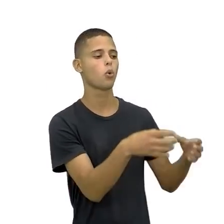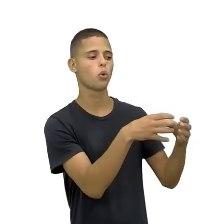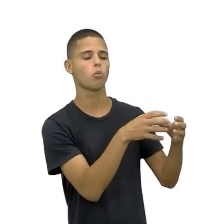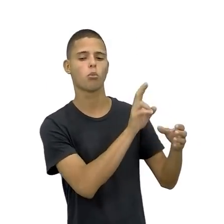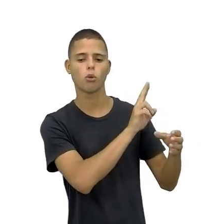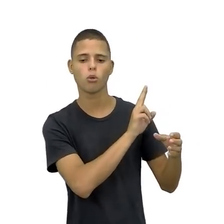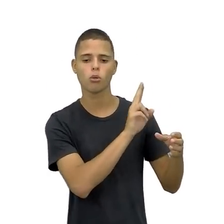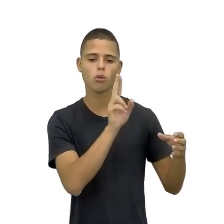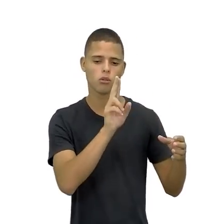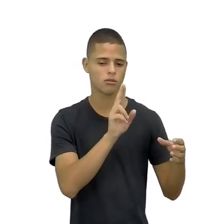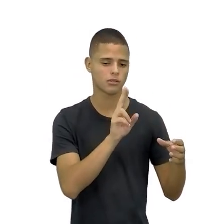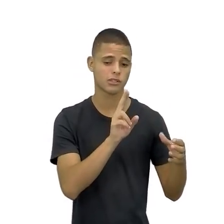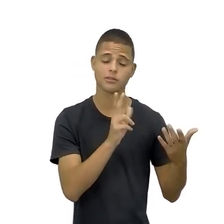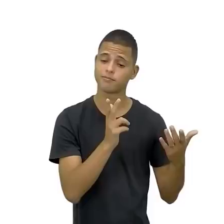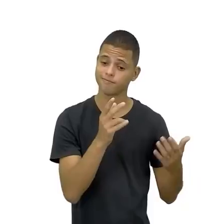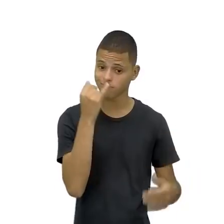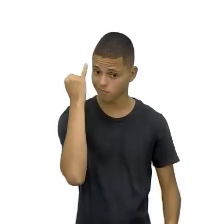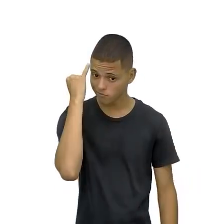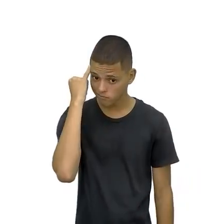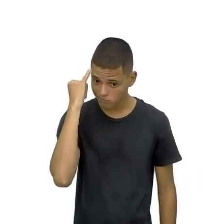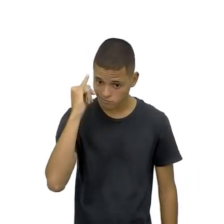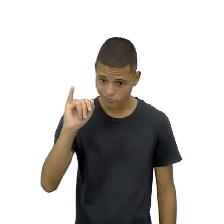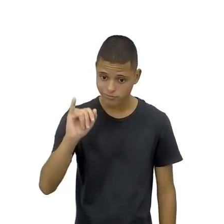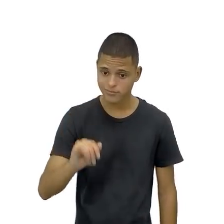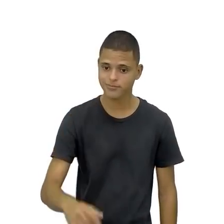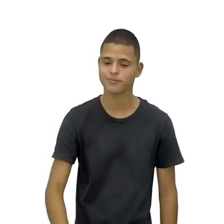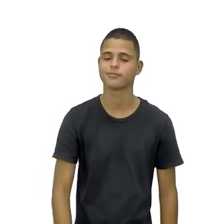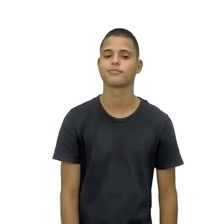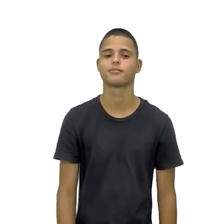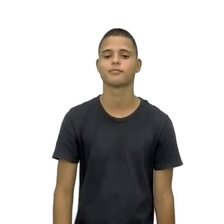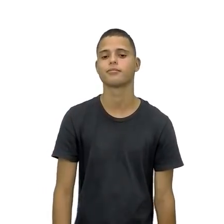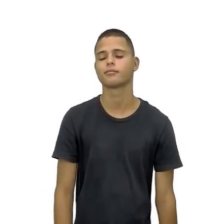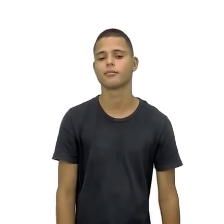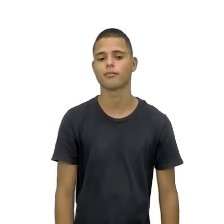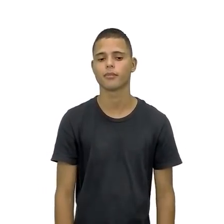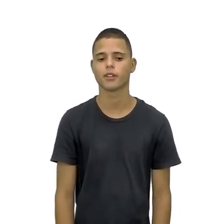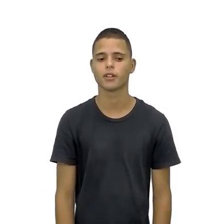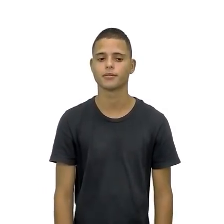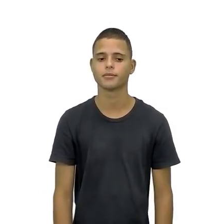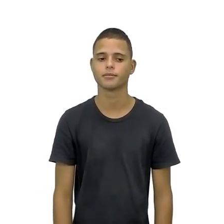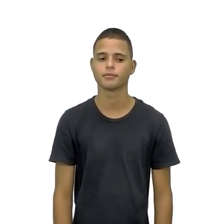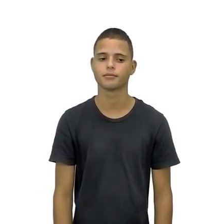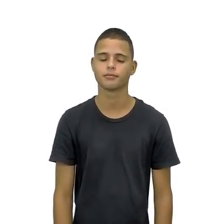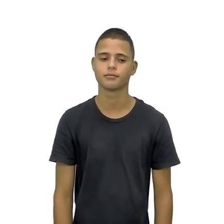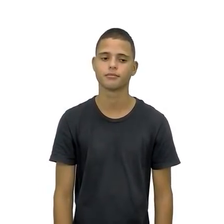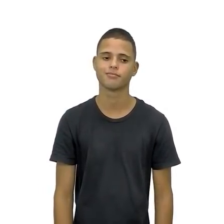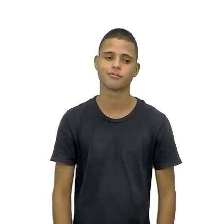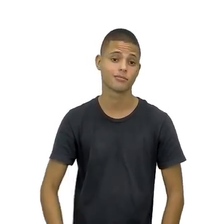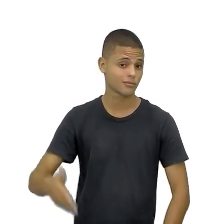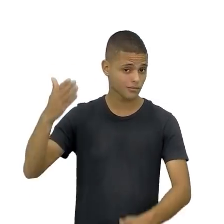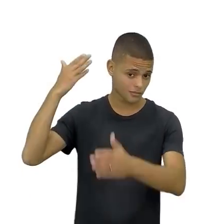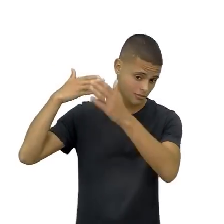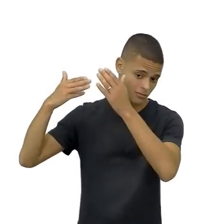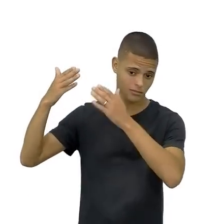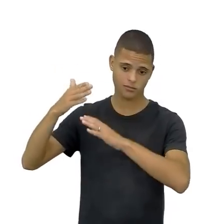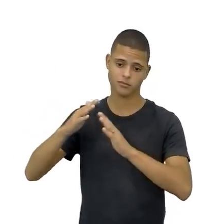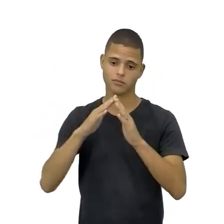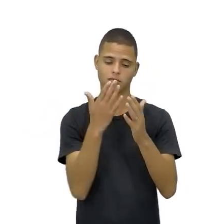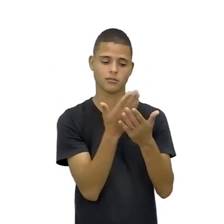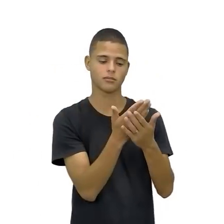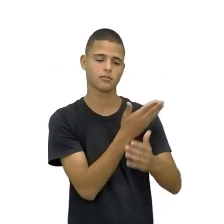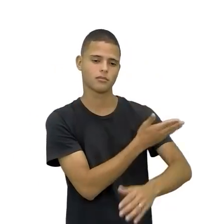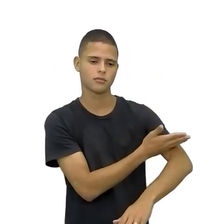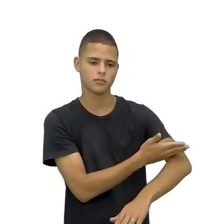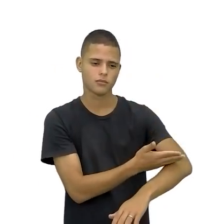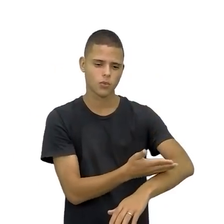fazia muito isso, né, a educação também, no modo geral, de maneira que estereotipavam os alunos, traziam ali